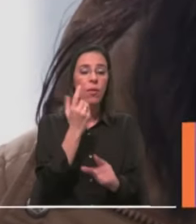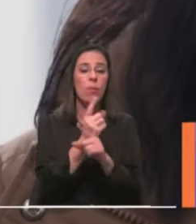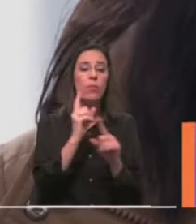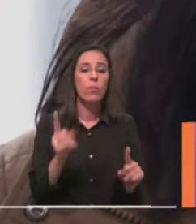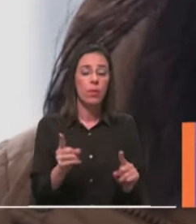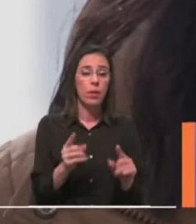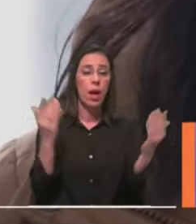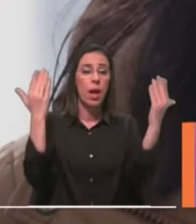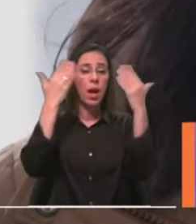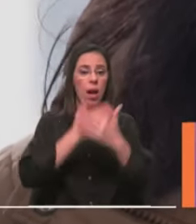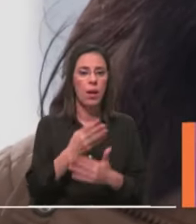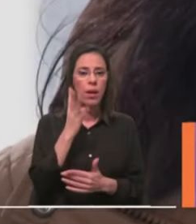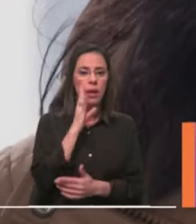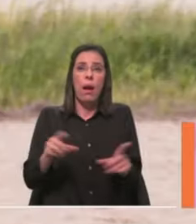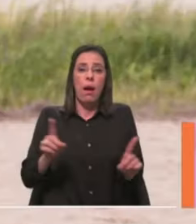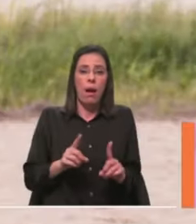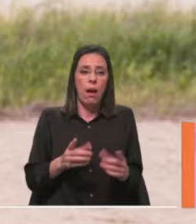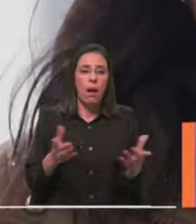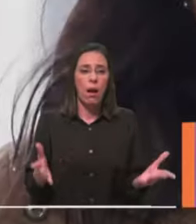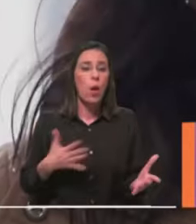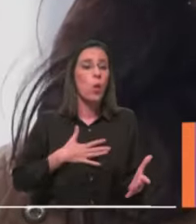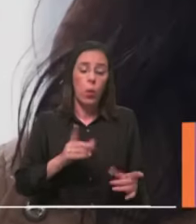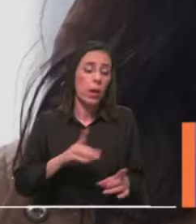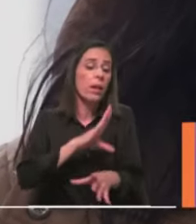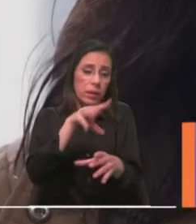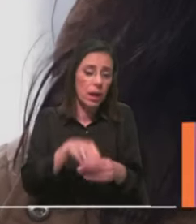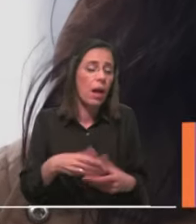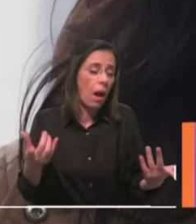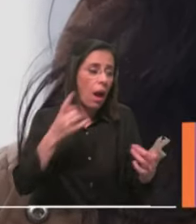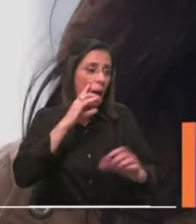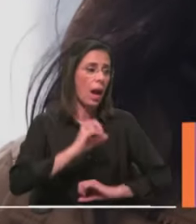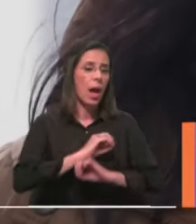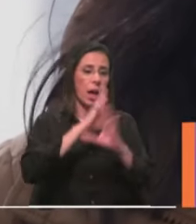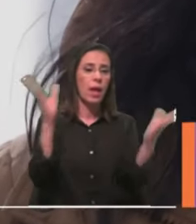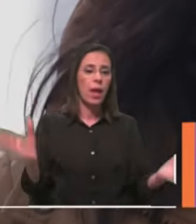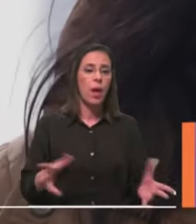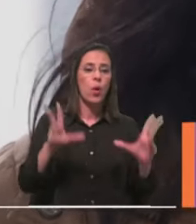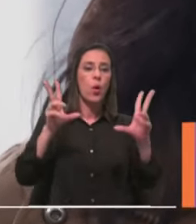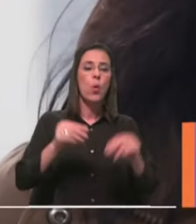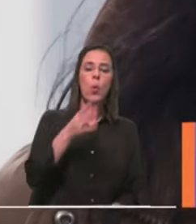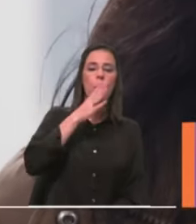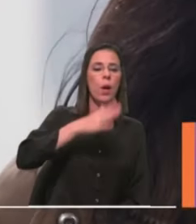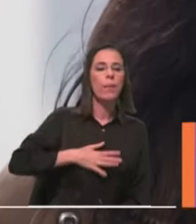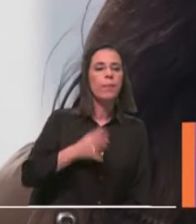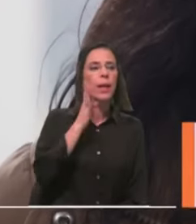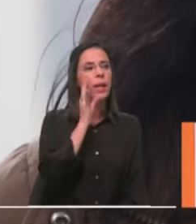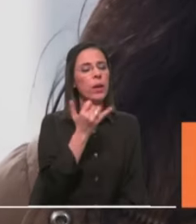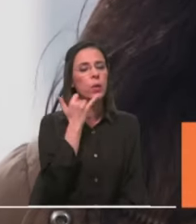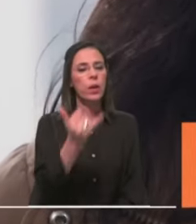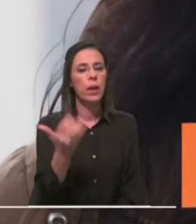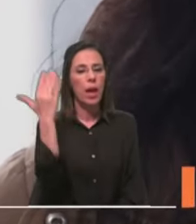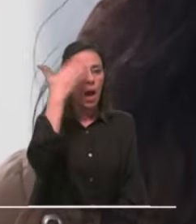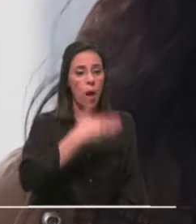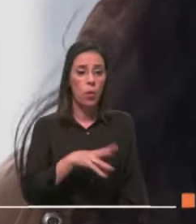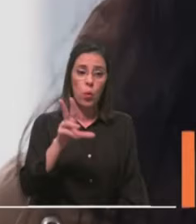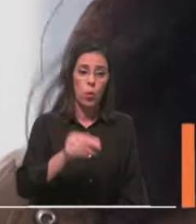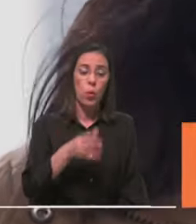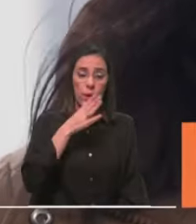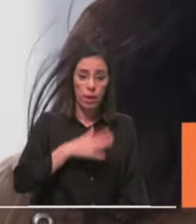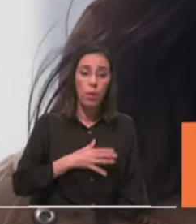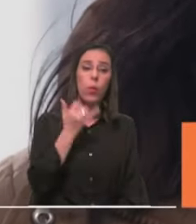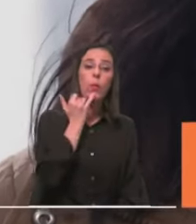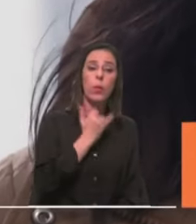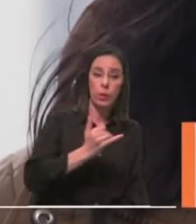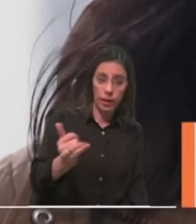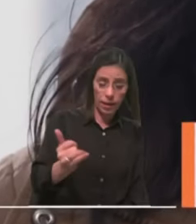porque ele, durante a noite, tentou ligar. Não queria ser envolvido, como é óbvio, porque ele nunca me disse a mim que tinha tentado ligar à menina durante a noite. Eu, quando